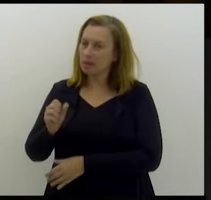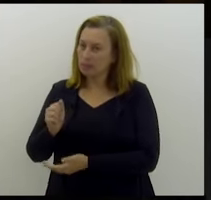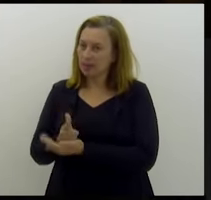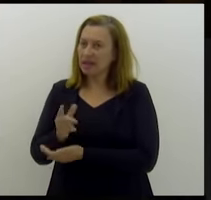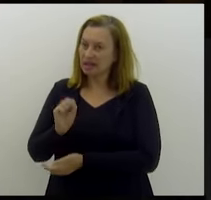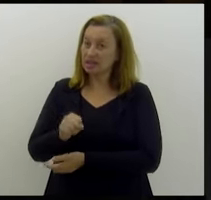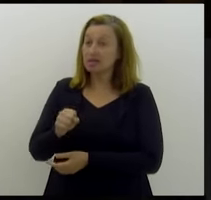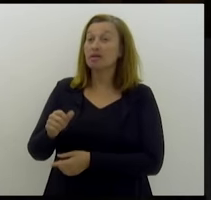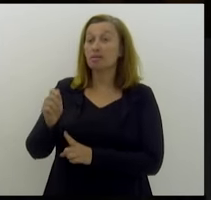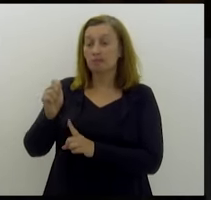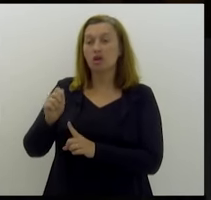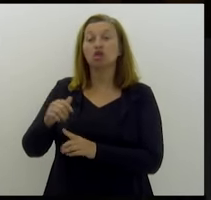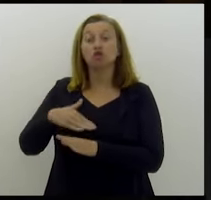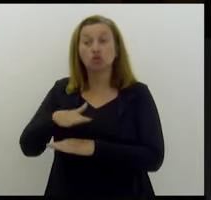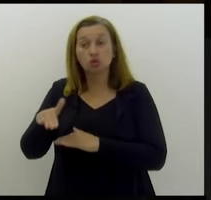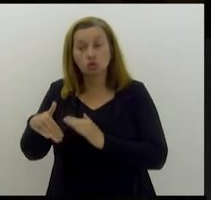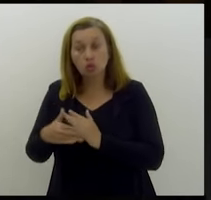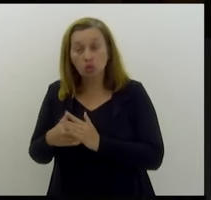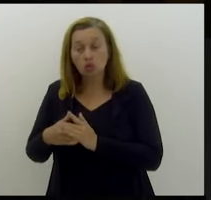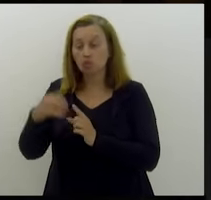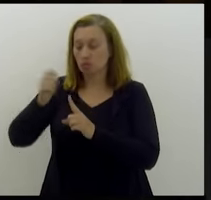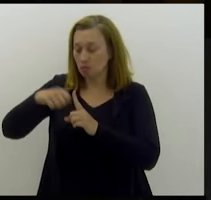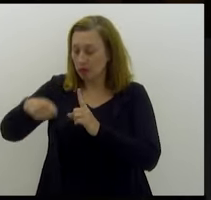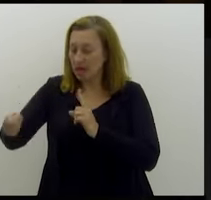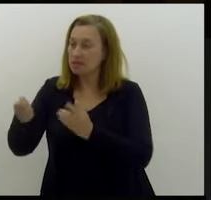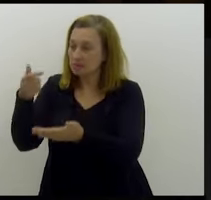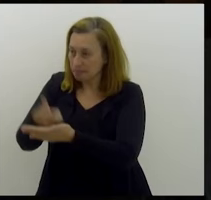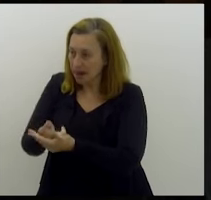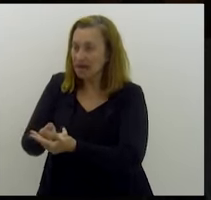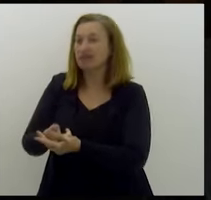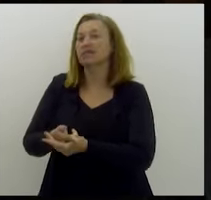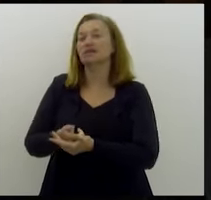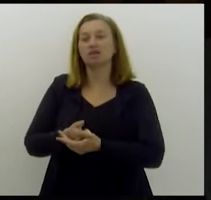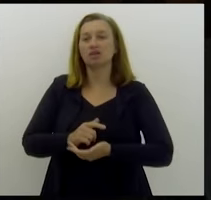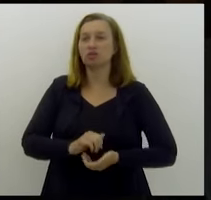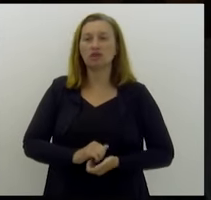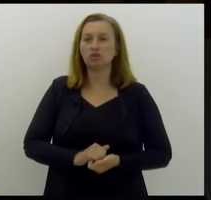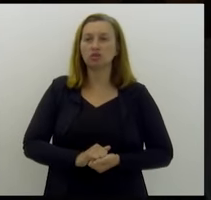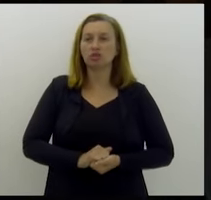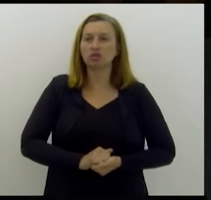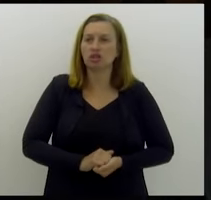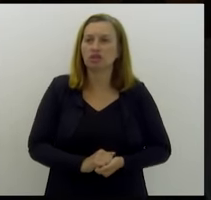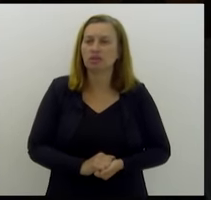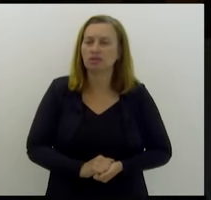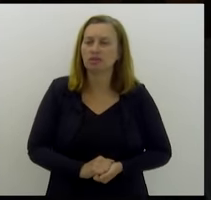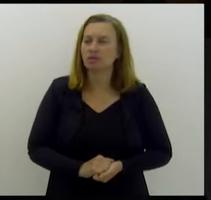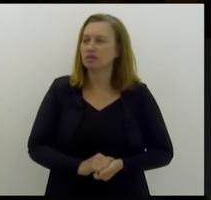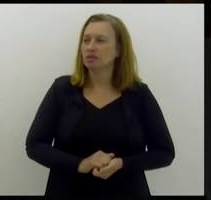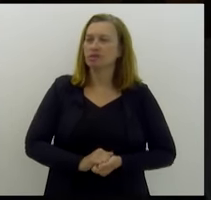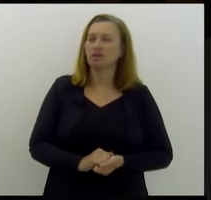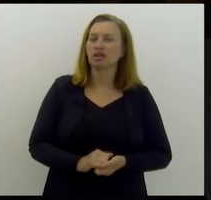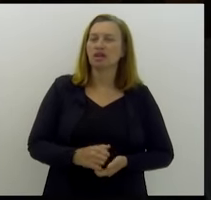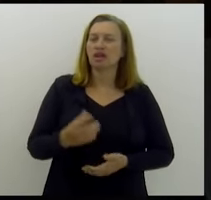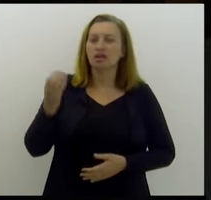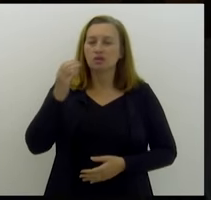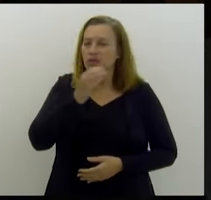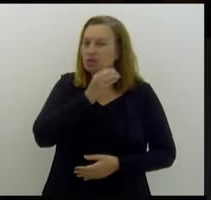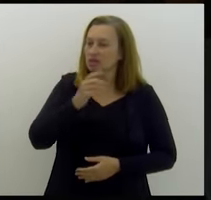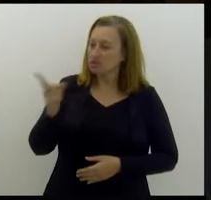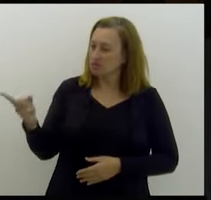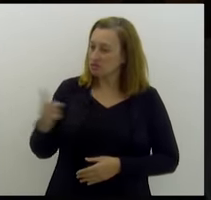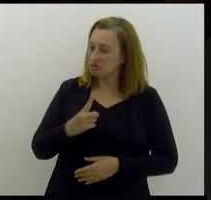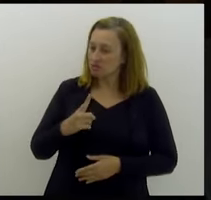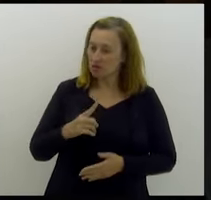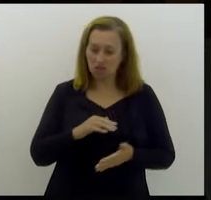mês que vem nesse ano e no ano que vem mas pro servidor receber seu salário não adianta o Cláudio Castro vir e raspar